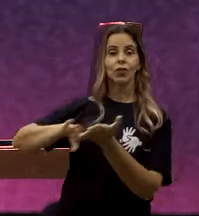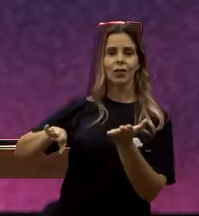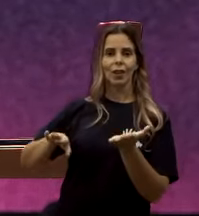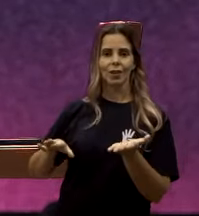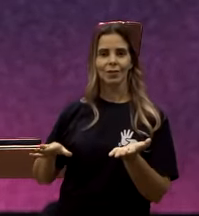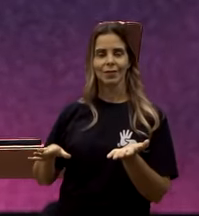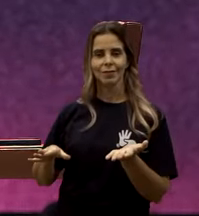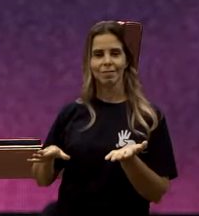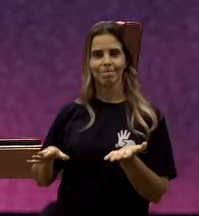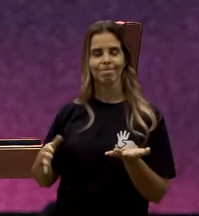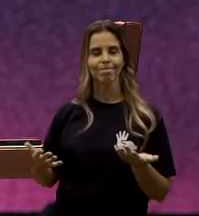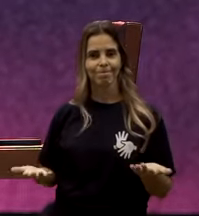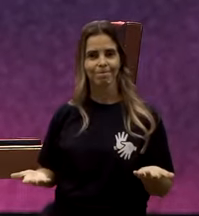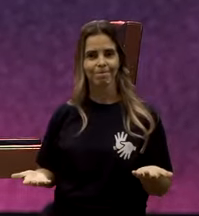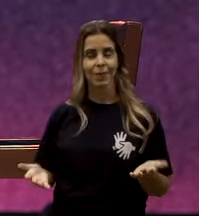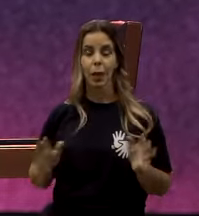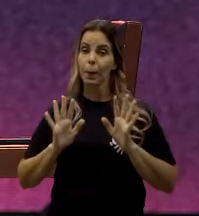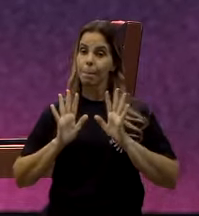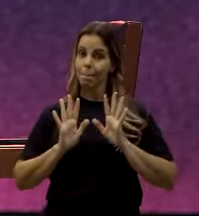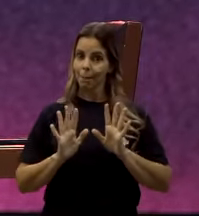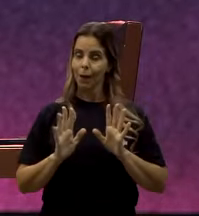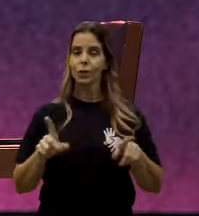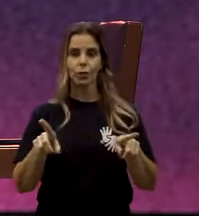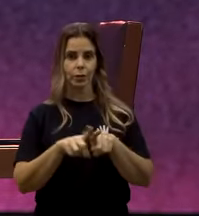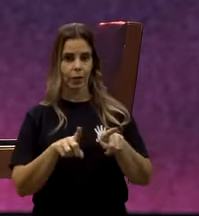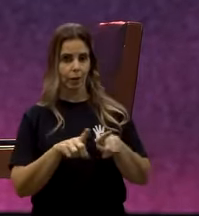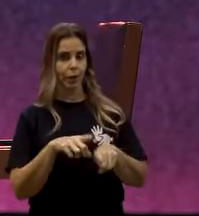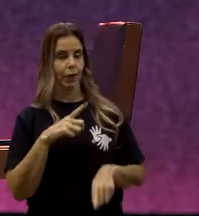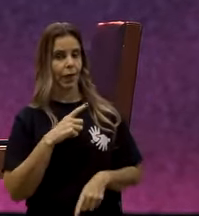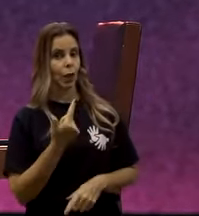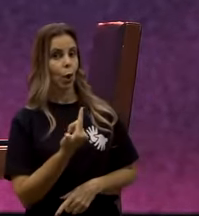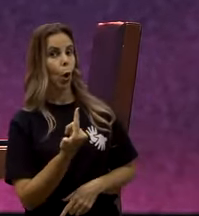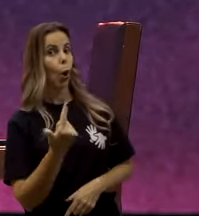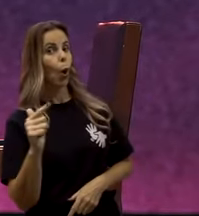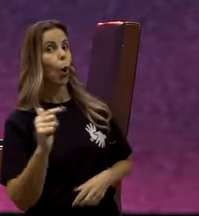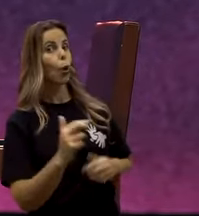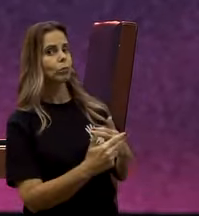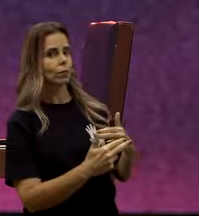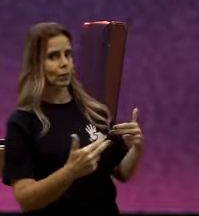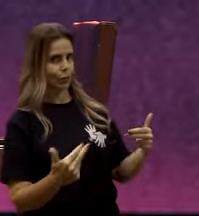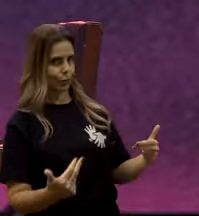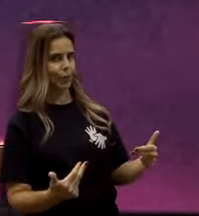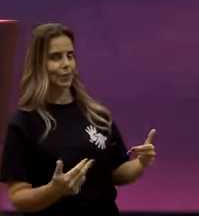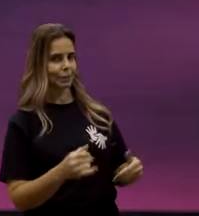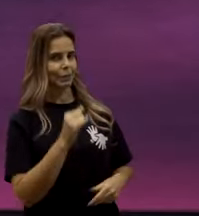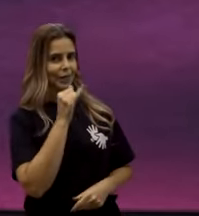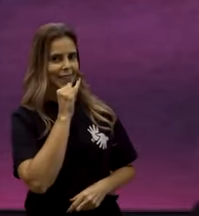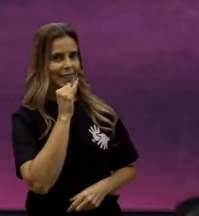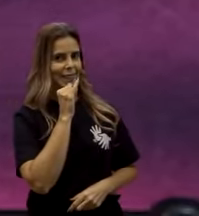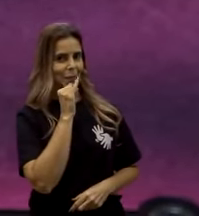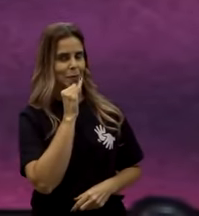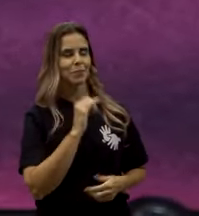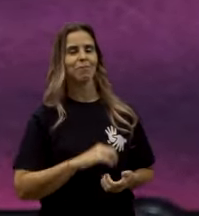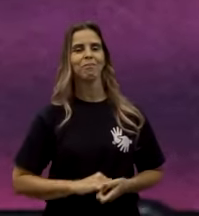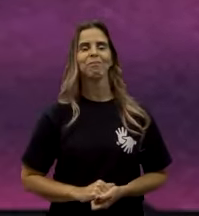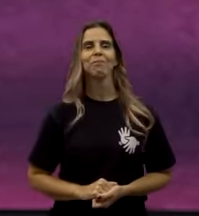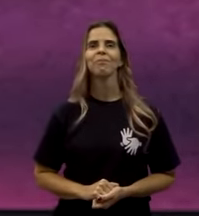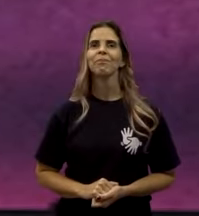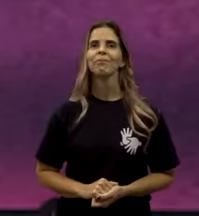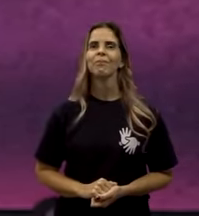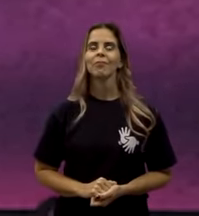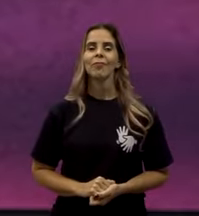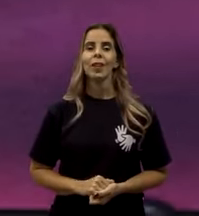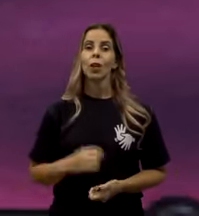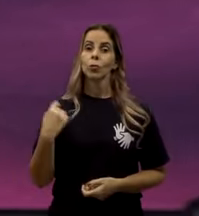por outro lado existem outras coisas que essas sim que é que nós vamos falar hoje essas vão fazer toda a diferença no